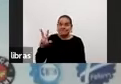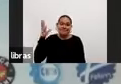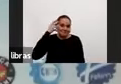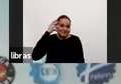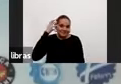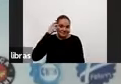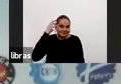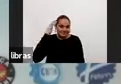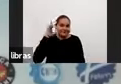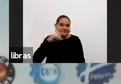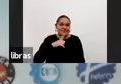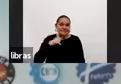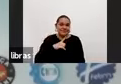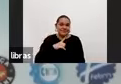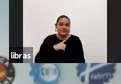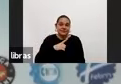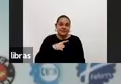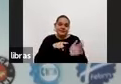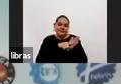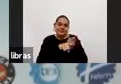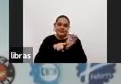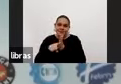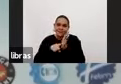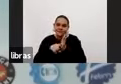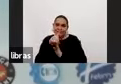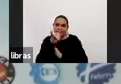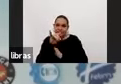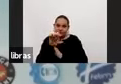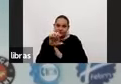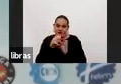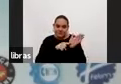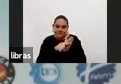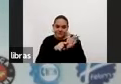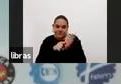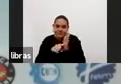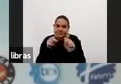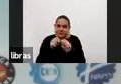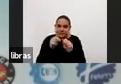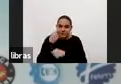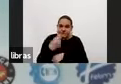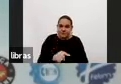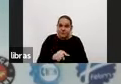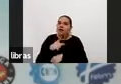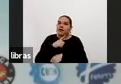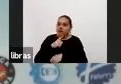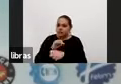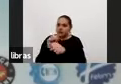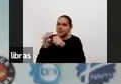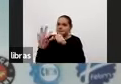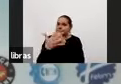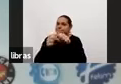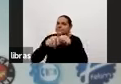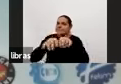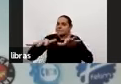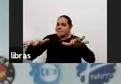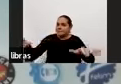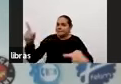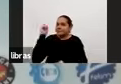o Diese levantou um número que, apesar da pandemia, dessa crise econômica sem